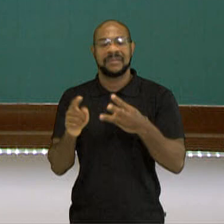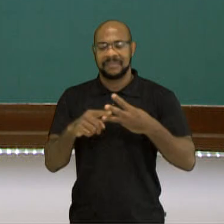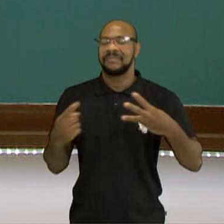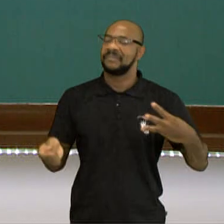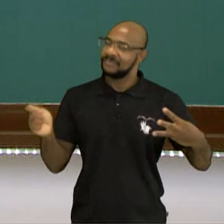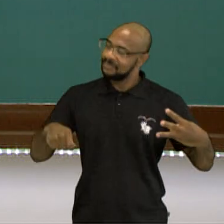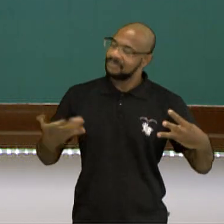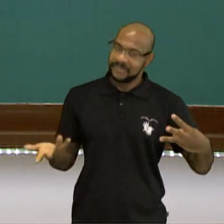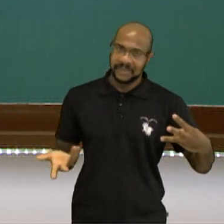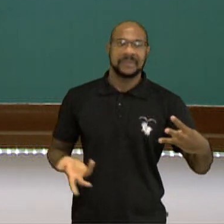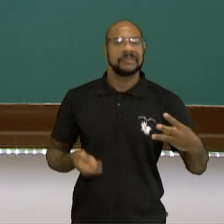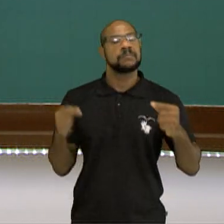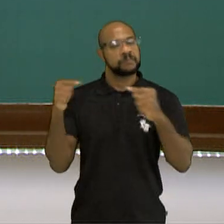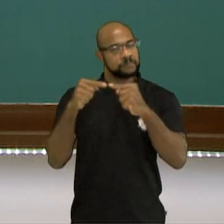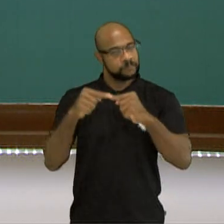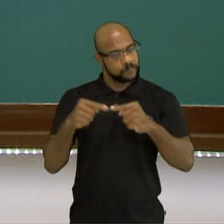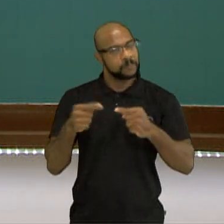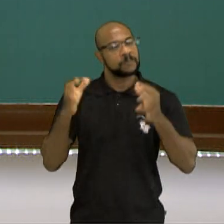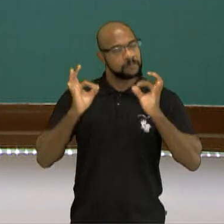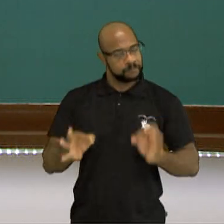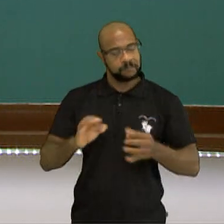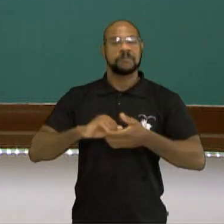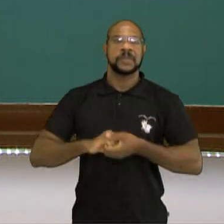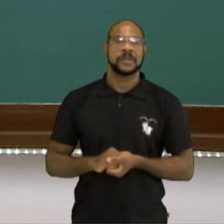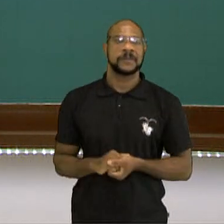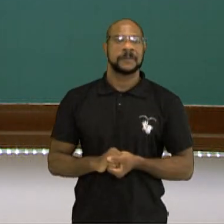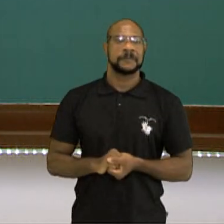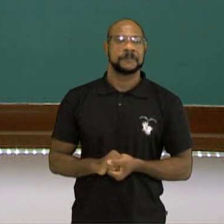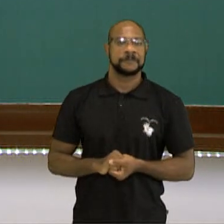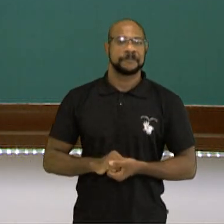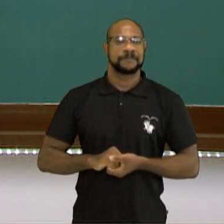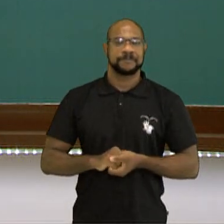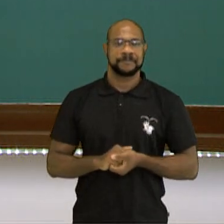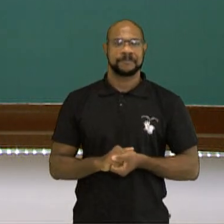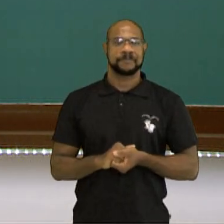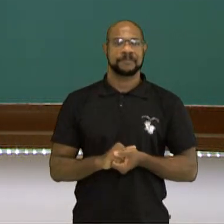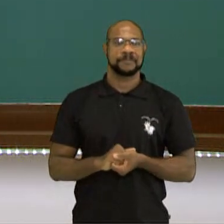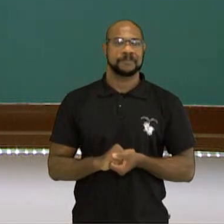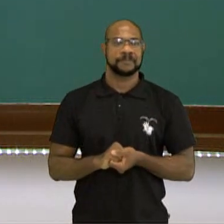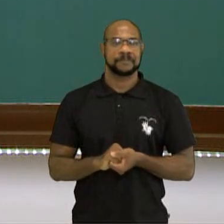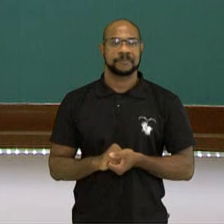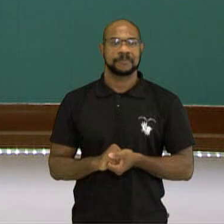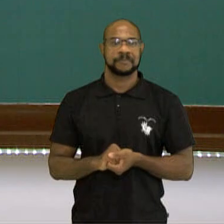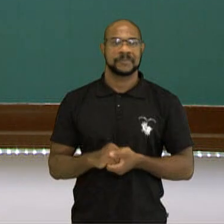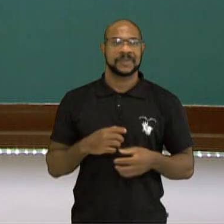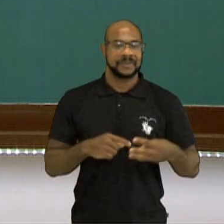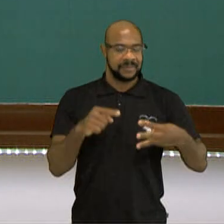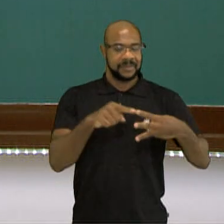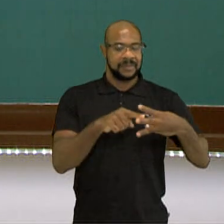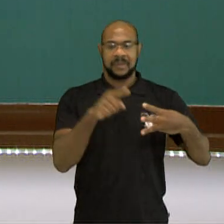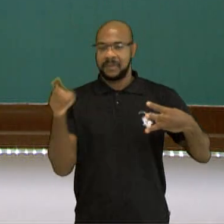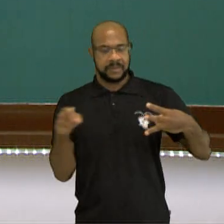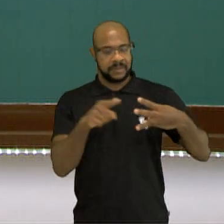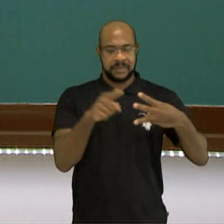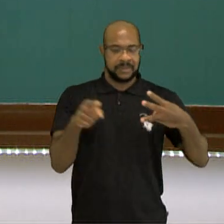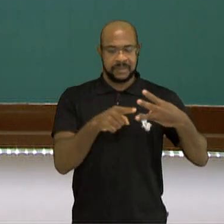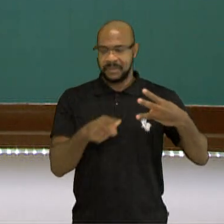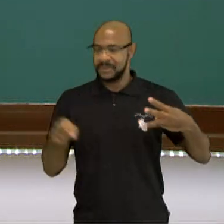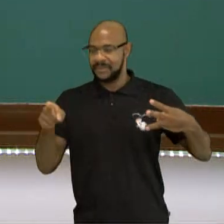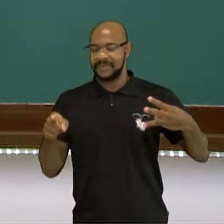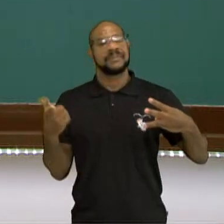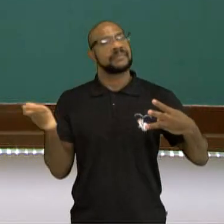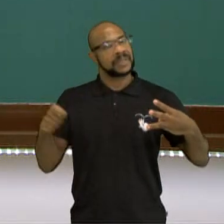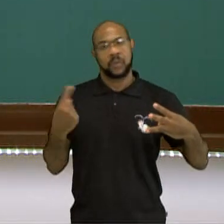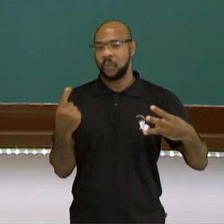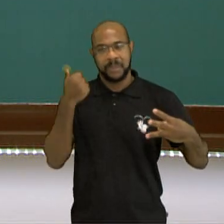domínio associado a uma única imagem no contradomínio. Só sai uma, pode chegar mais, tá bom?